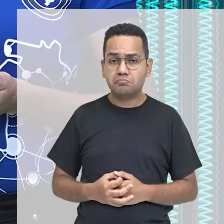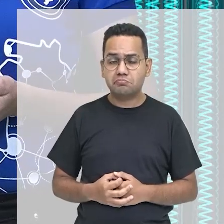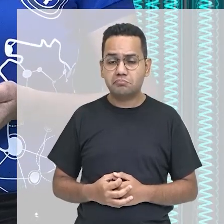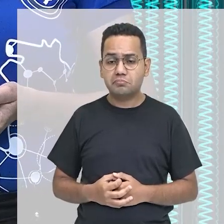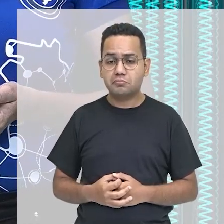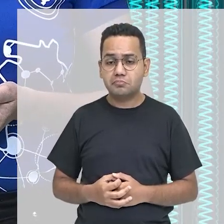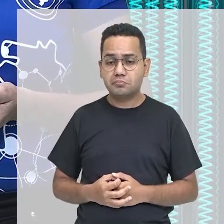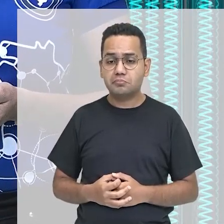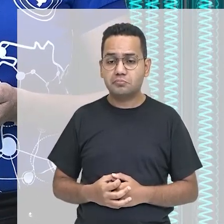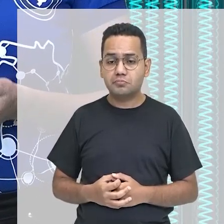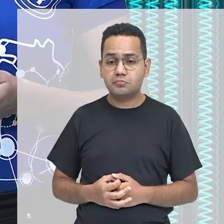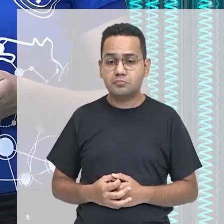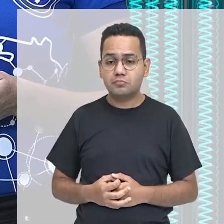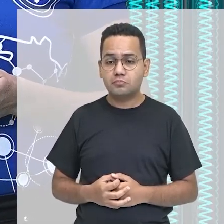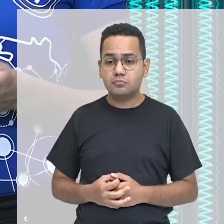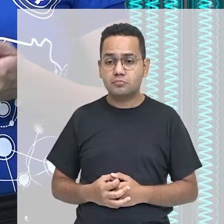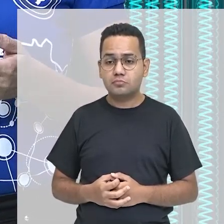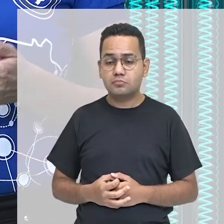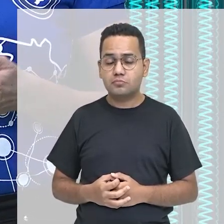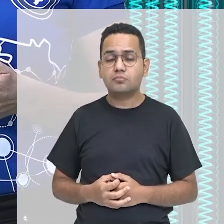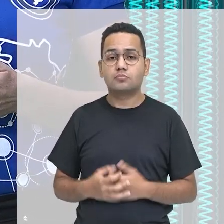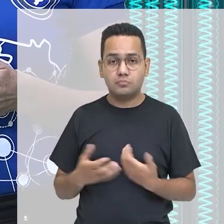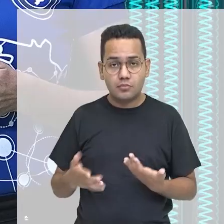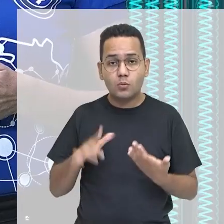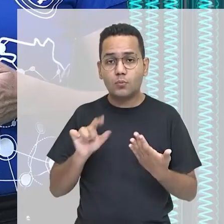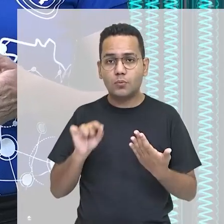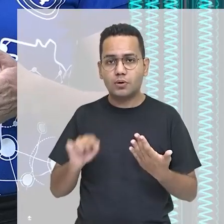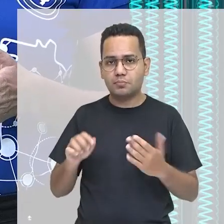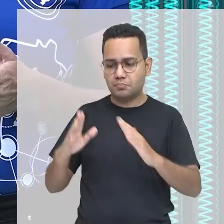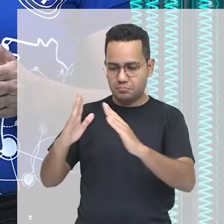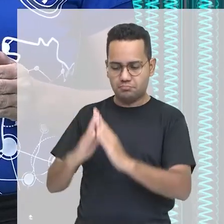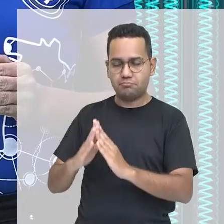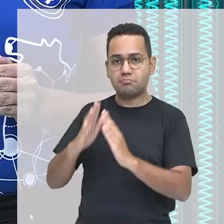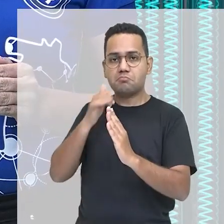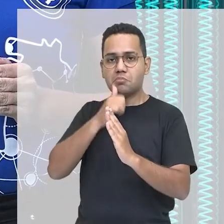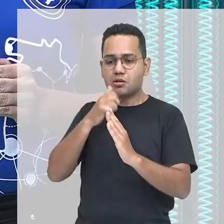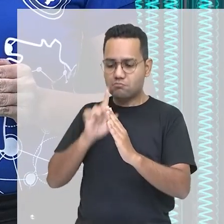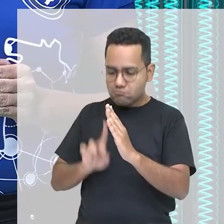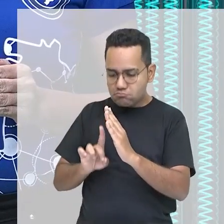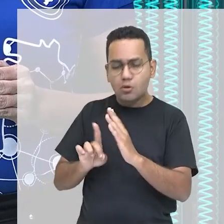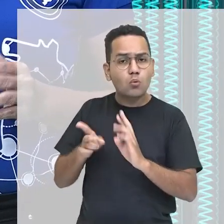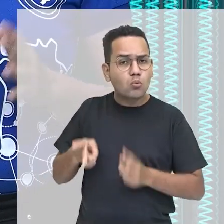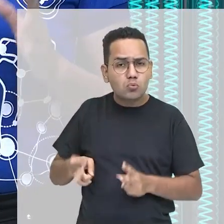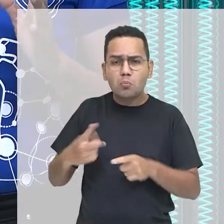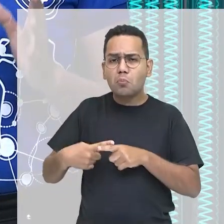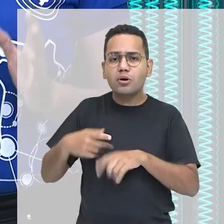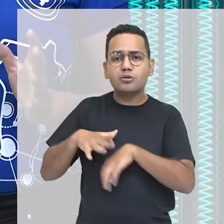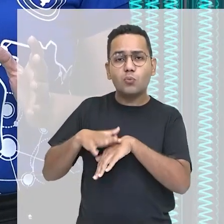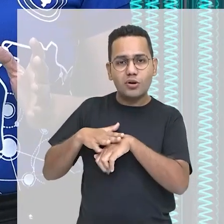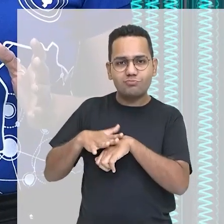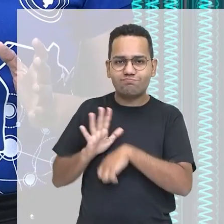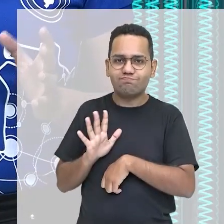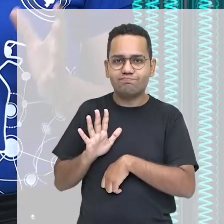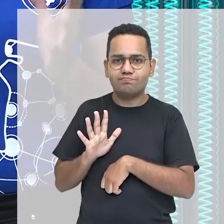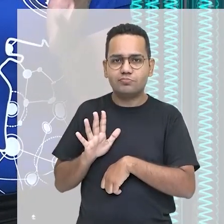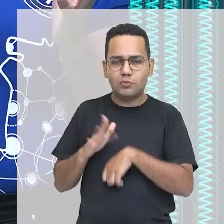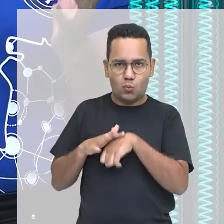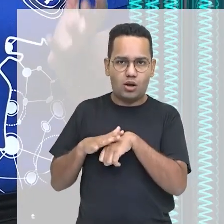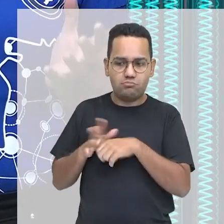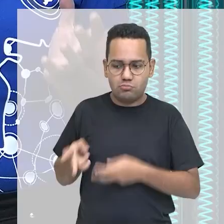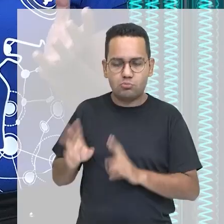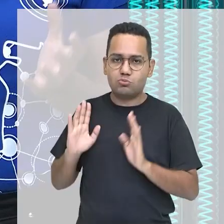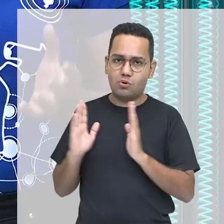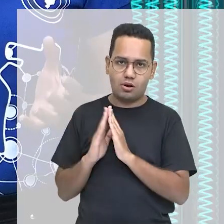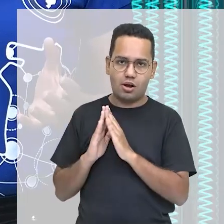She was sick. She was sick. Então, expliquei o motivo